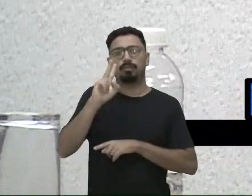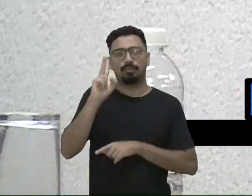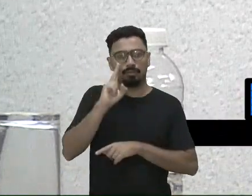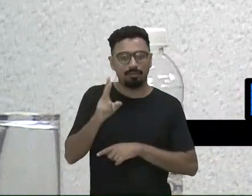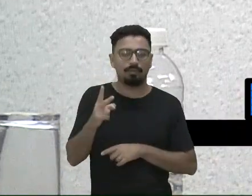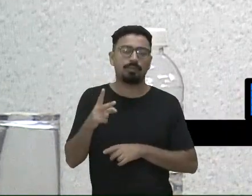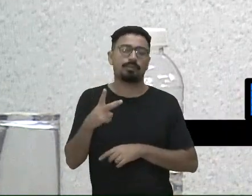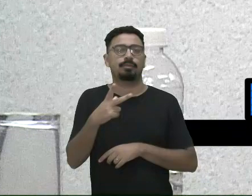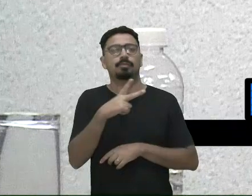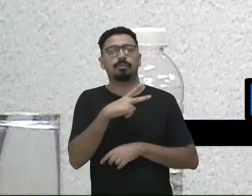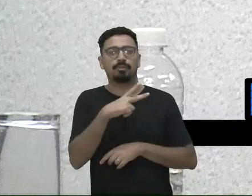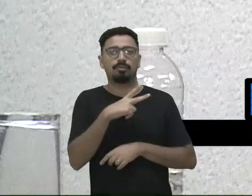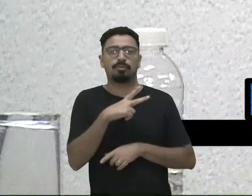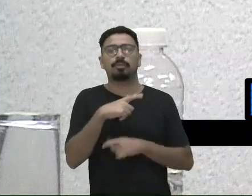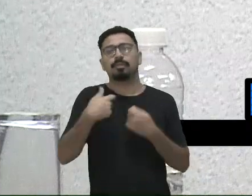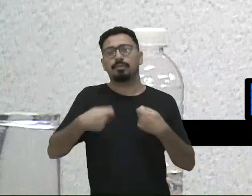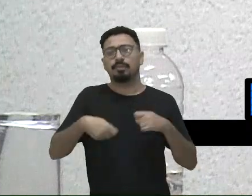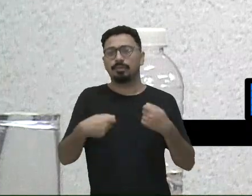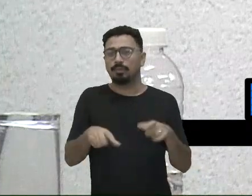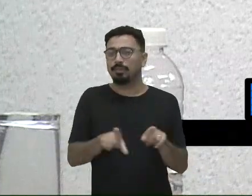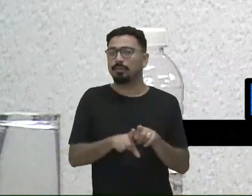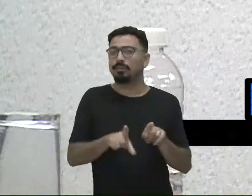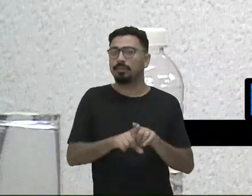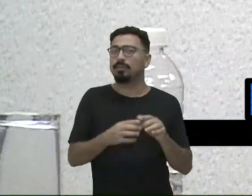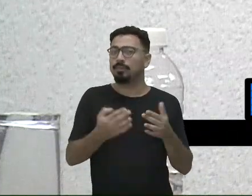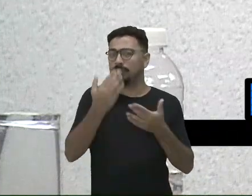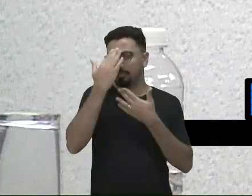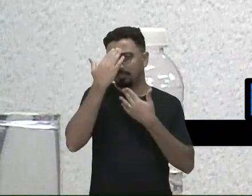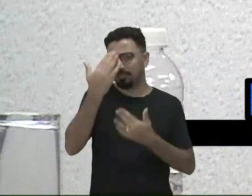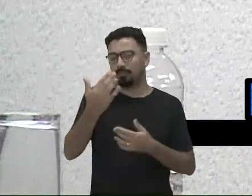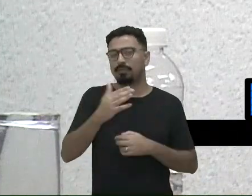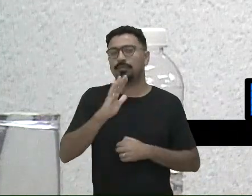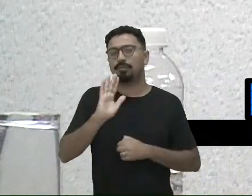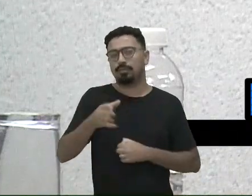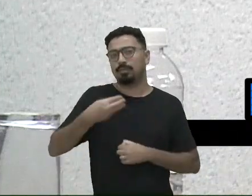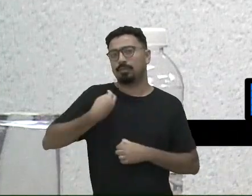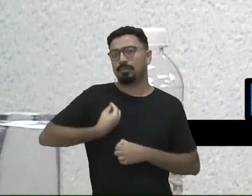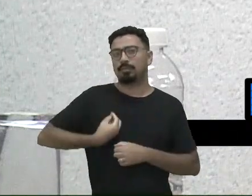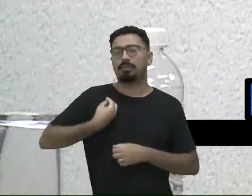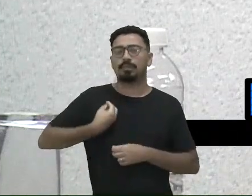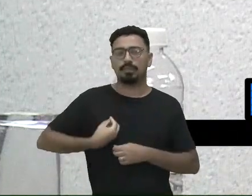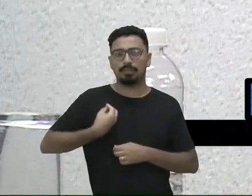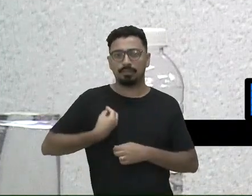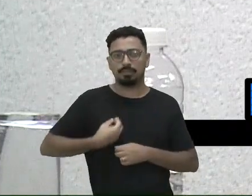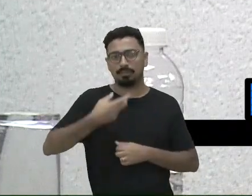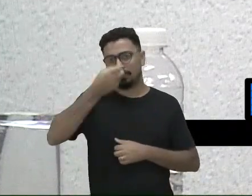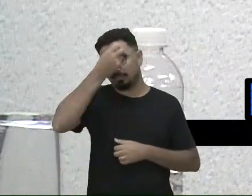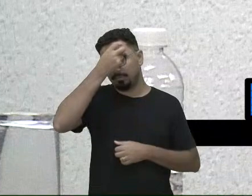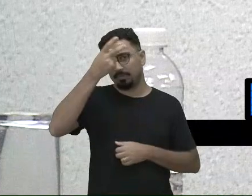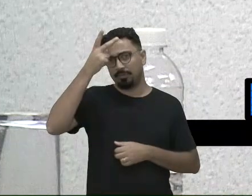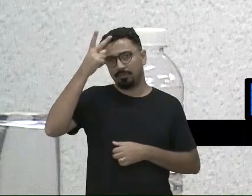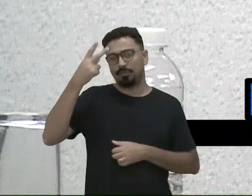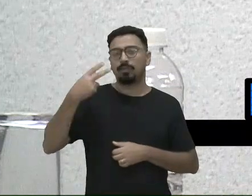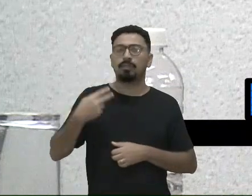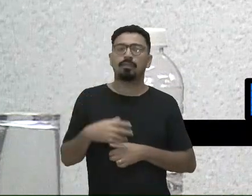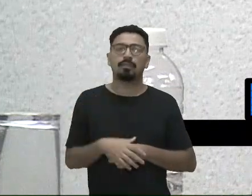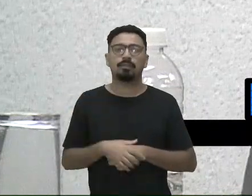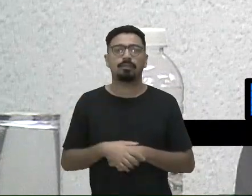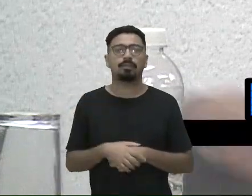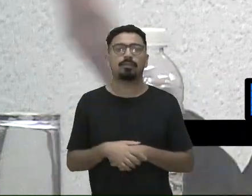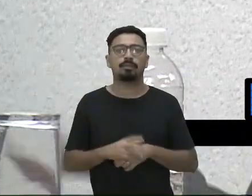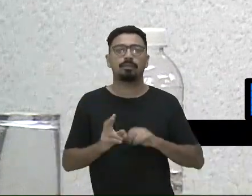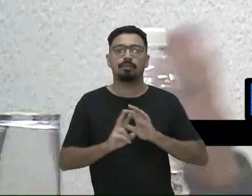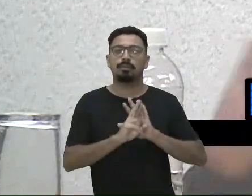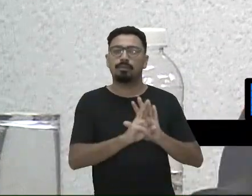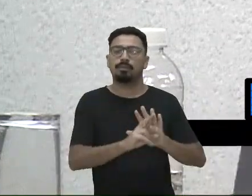relatos, trazer suas demandas aqui. Eu agradeço também a presença da prefeitura, né, sendo